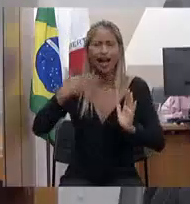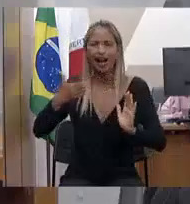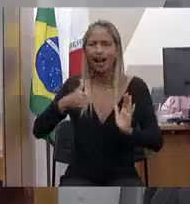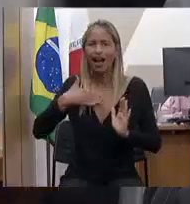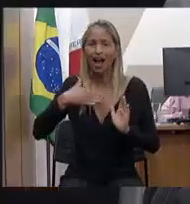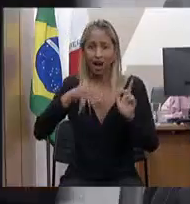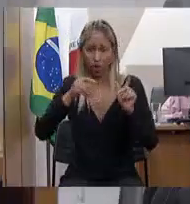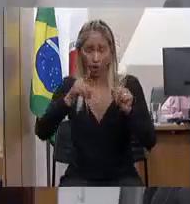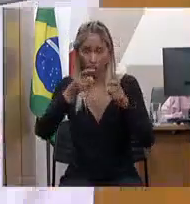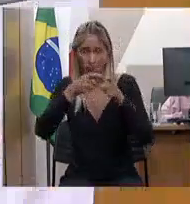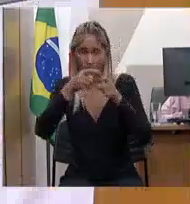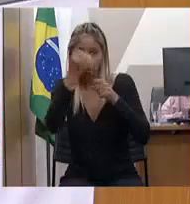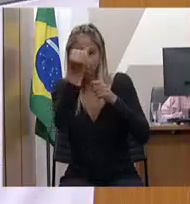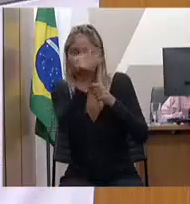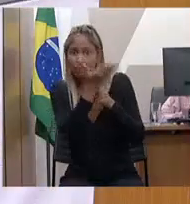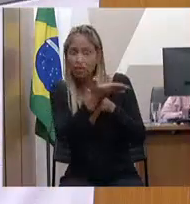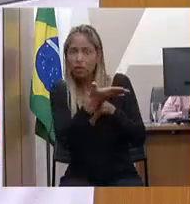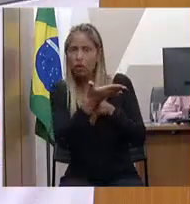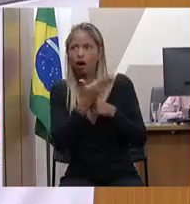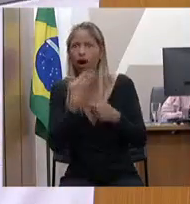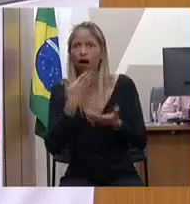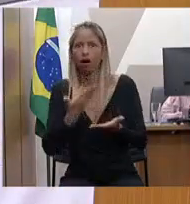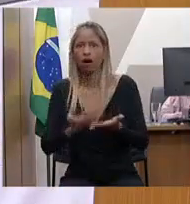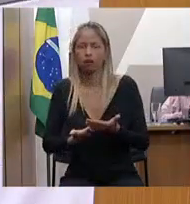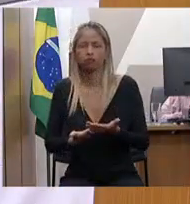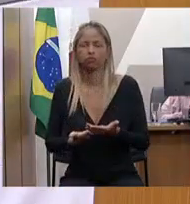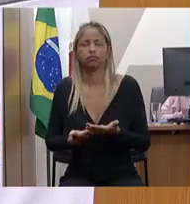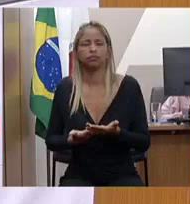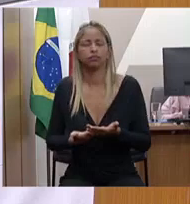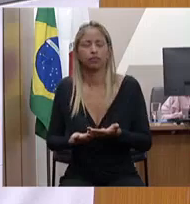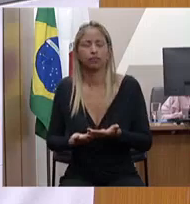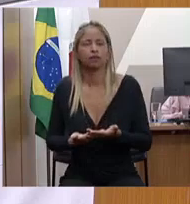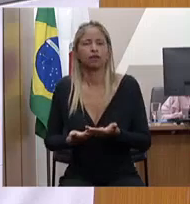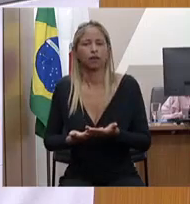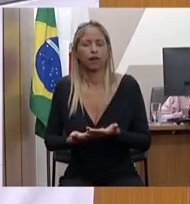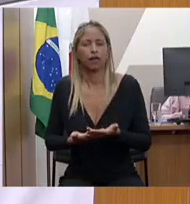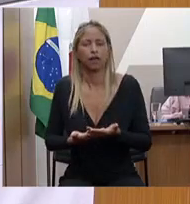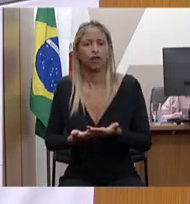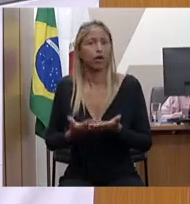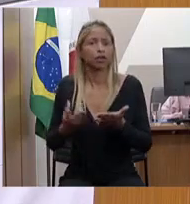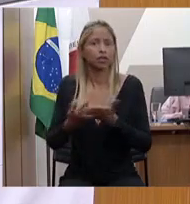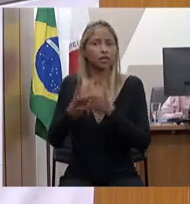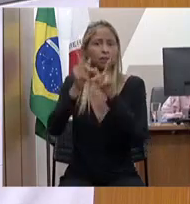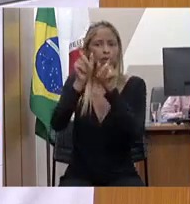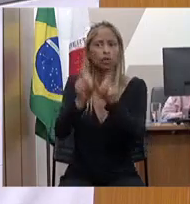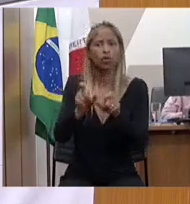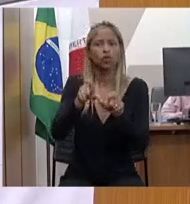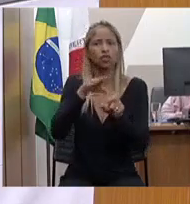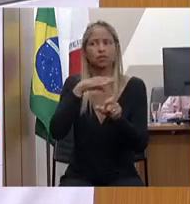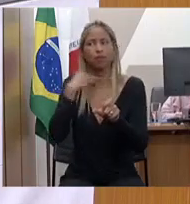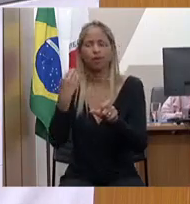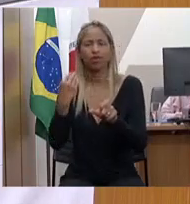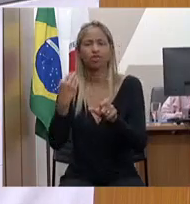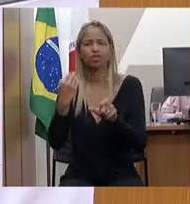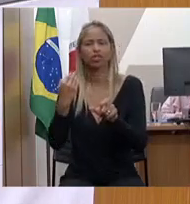o Airton já nos apresentou aqui com relação a vítimas mortes